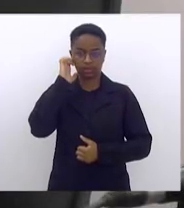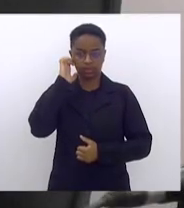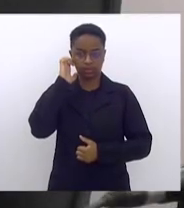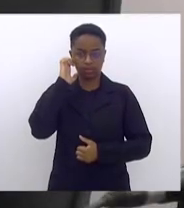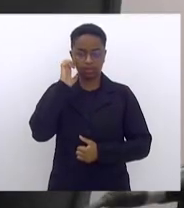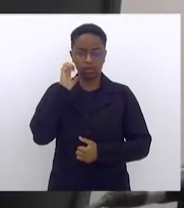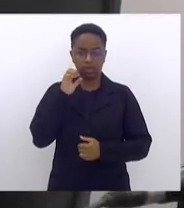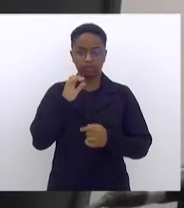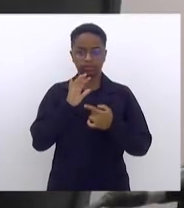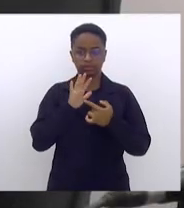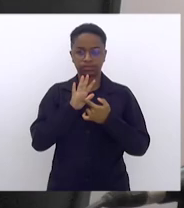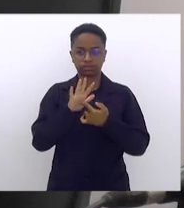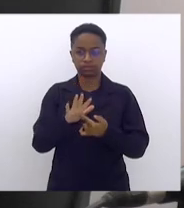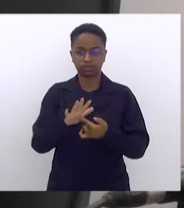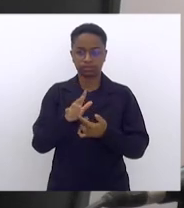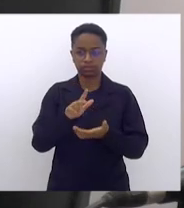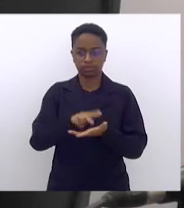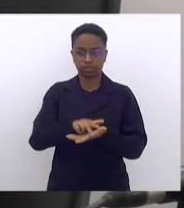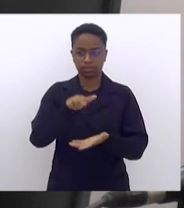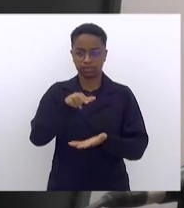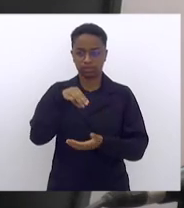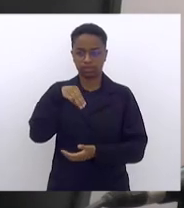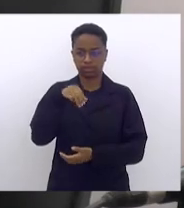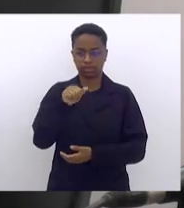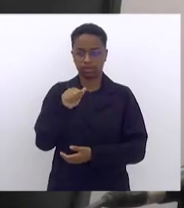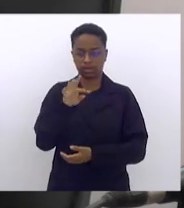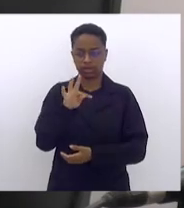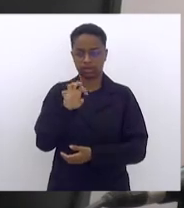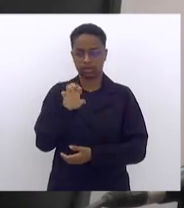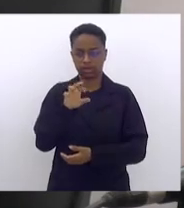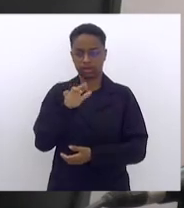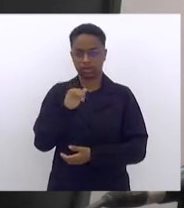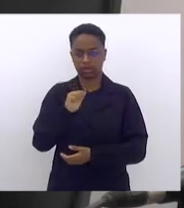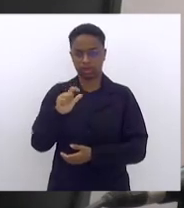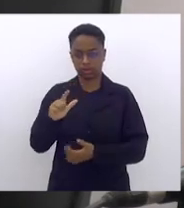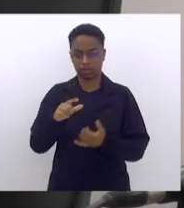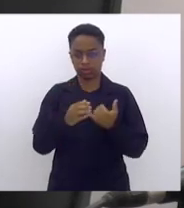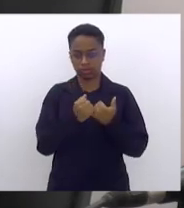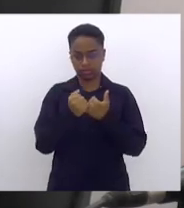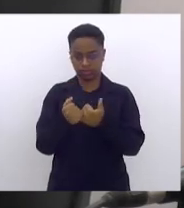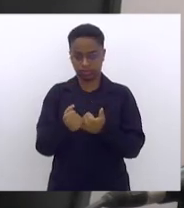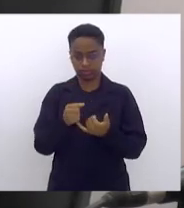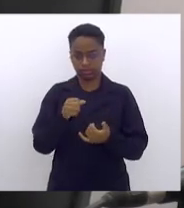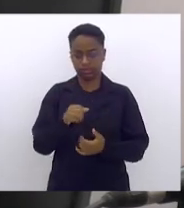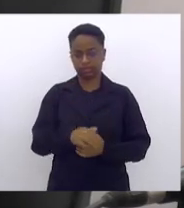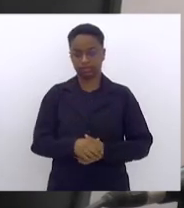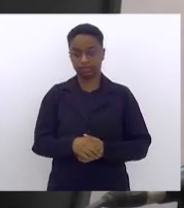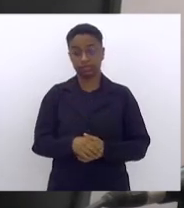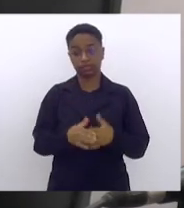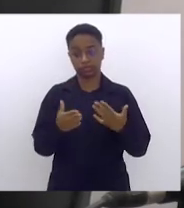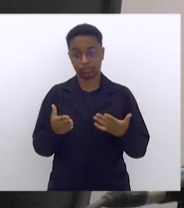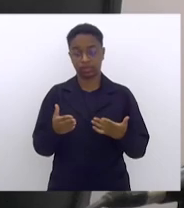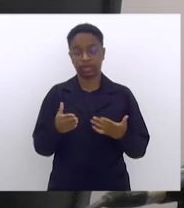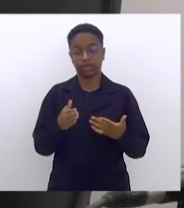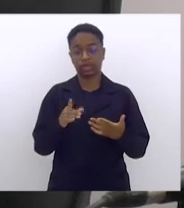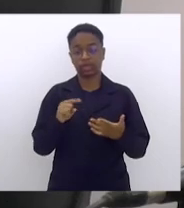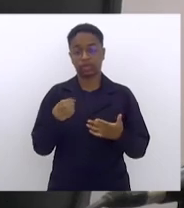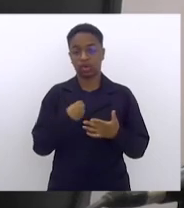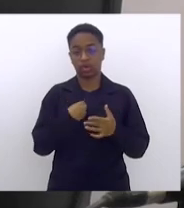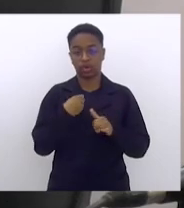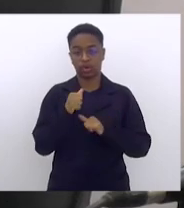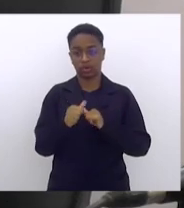declara patrimônio material. A gente tem adotado o hábito aqui de, nos casos de patrimônio material, baixarem diligência para